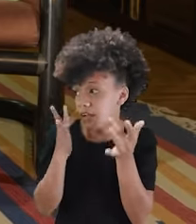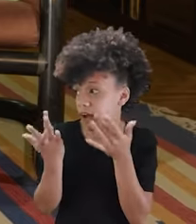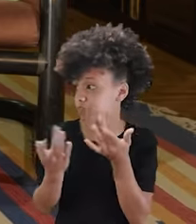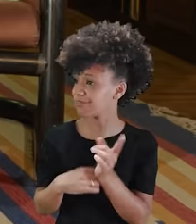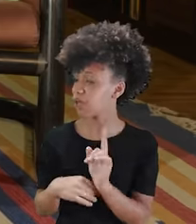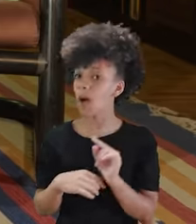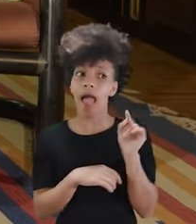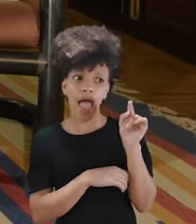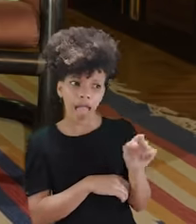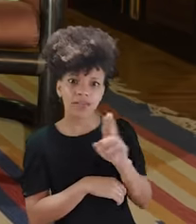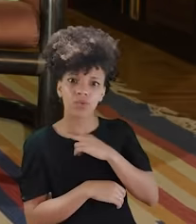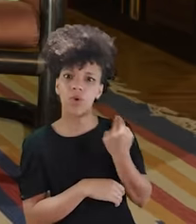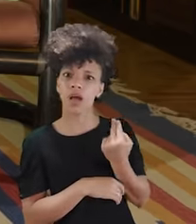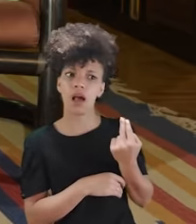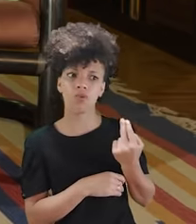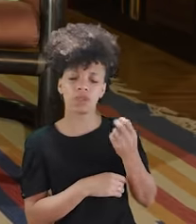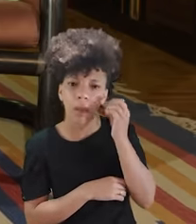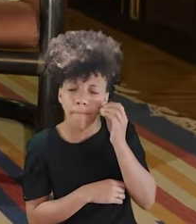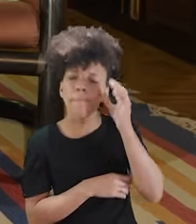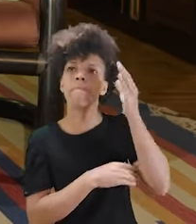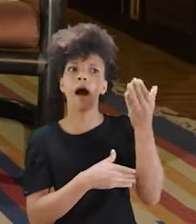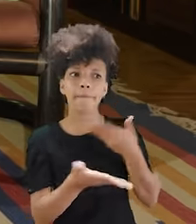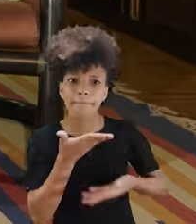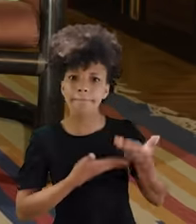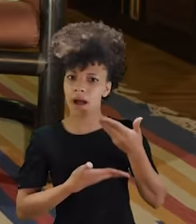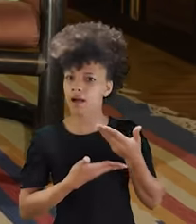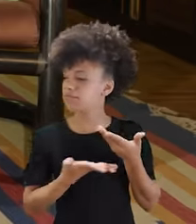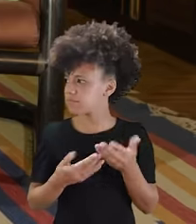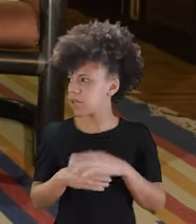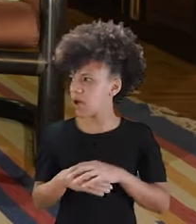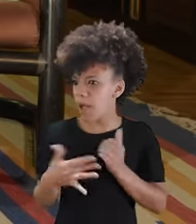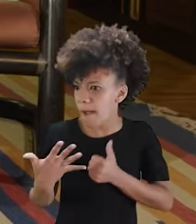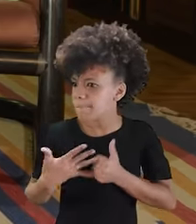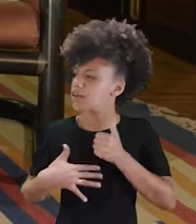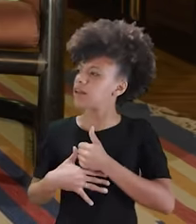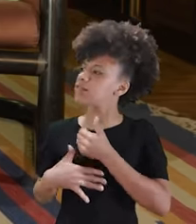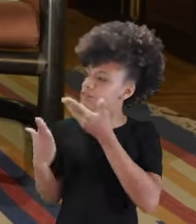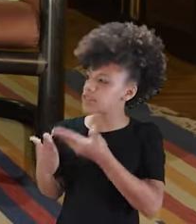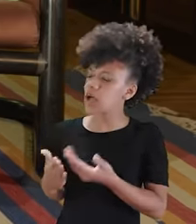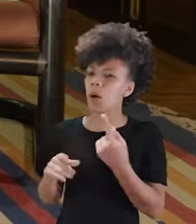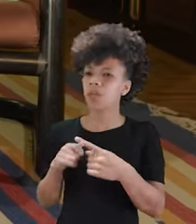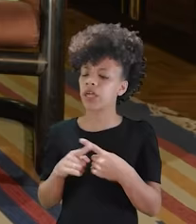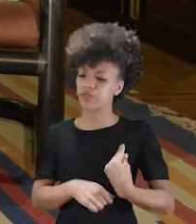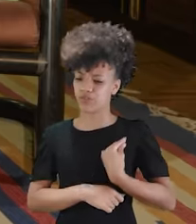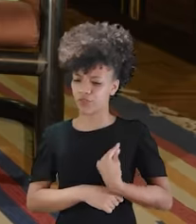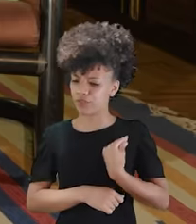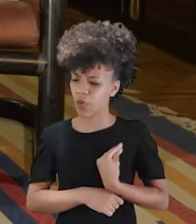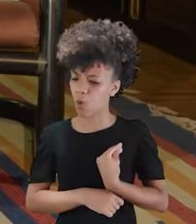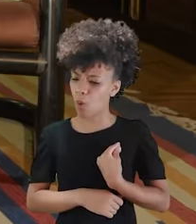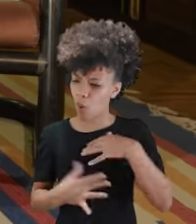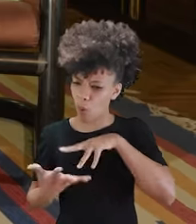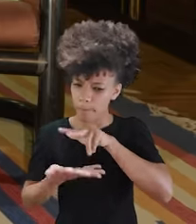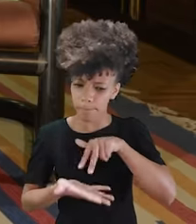um privilégio ter você aqui porque vou o mundo inteiro tem experiências muito legais e fala muito bem então